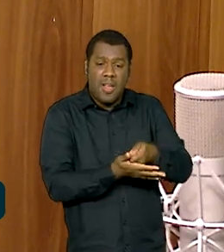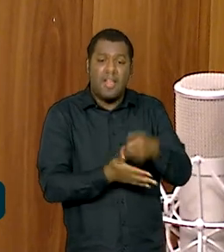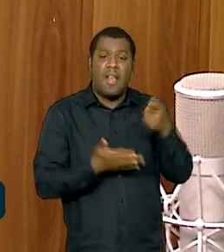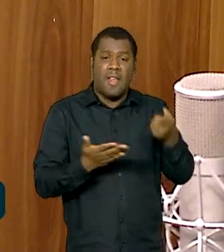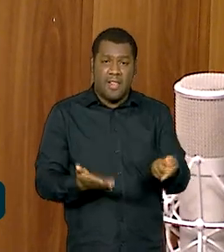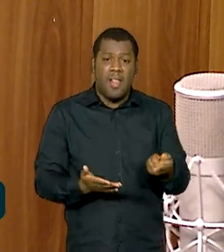familiar